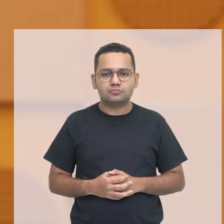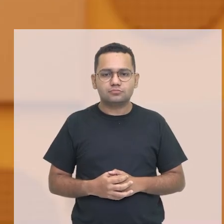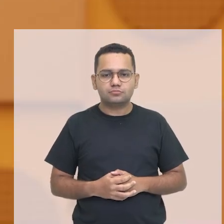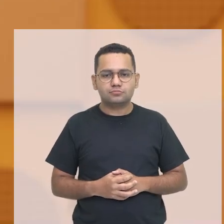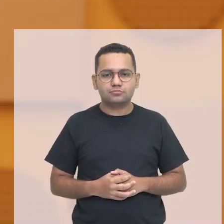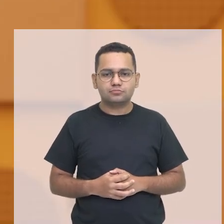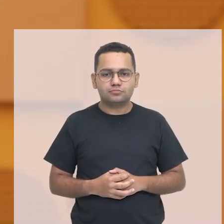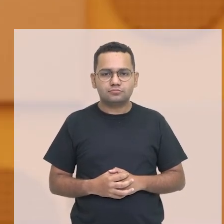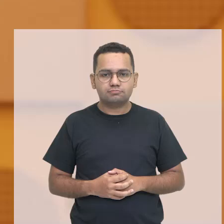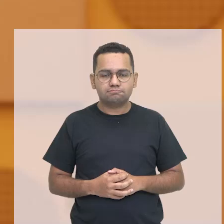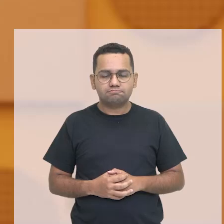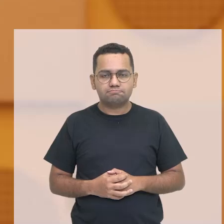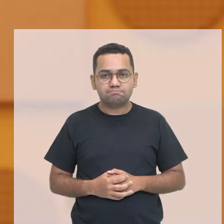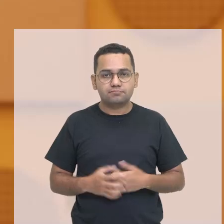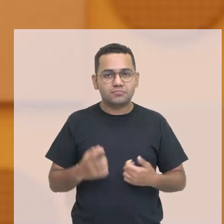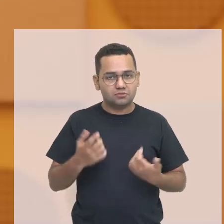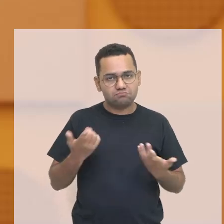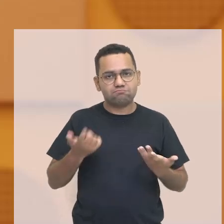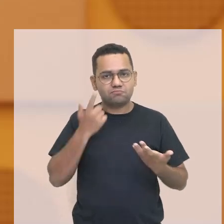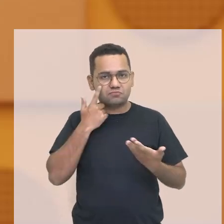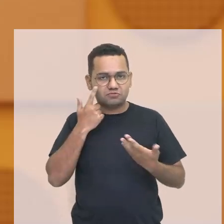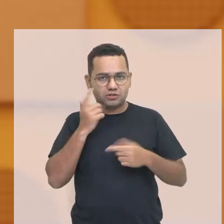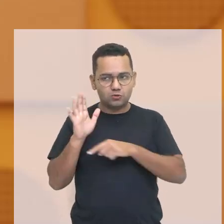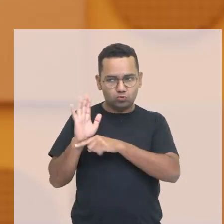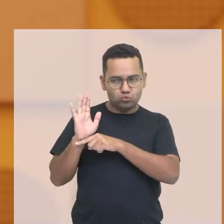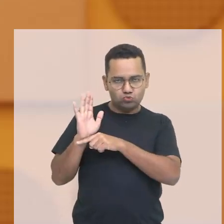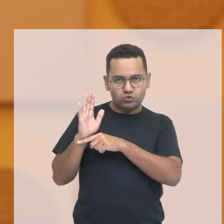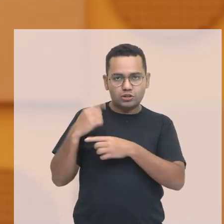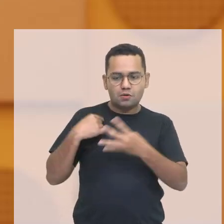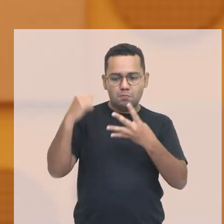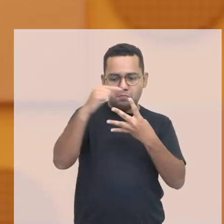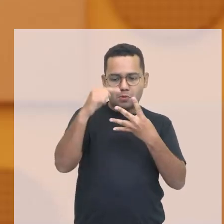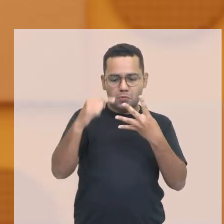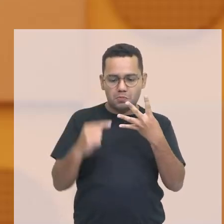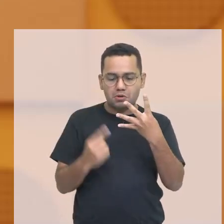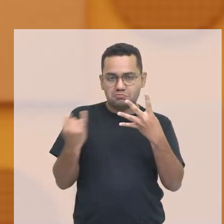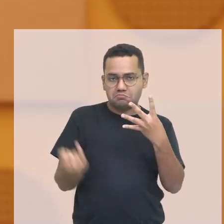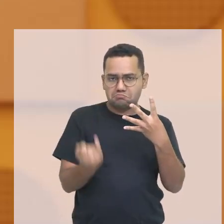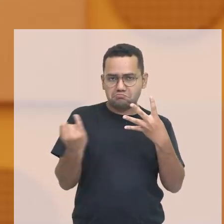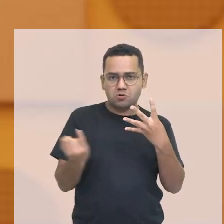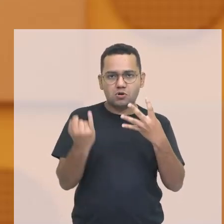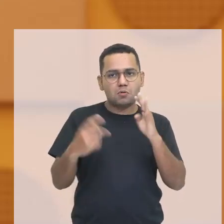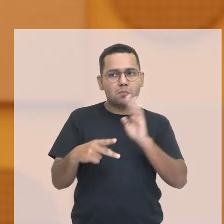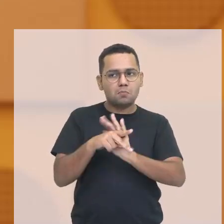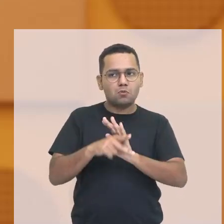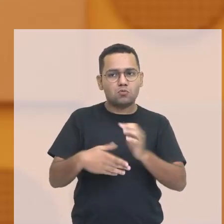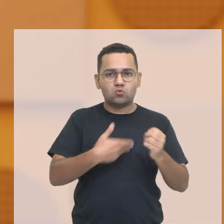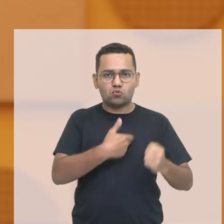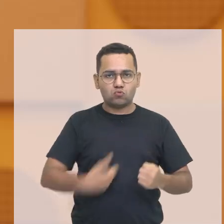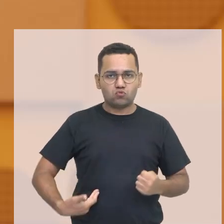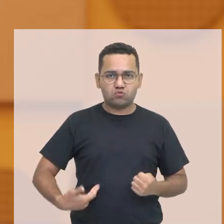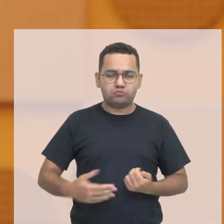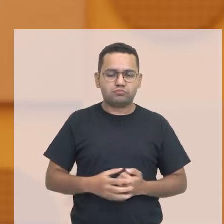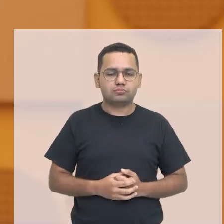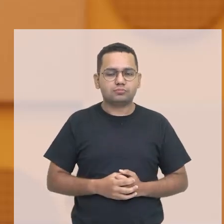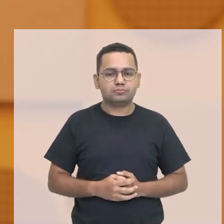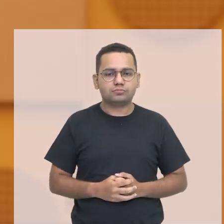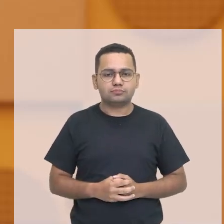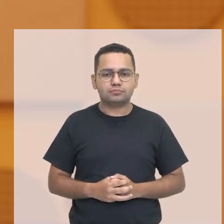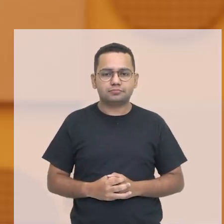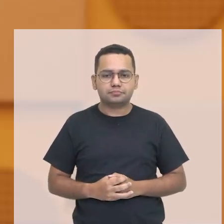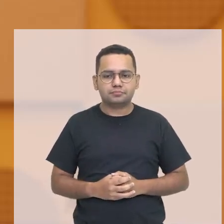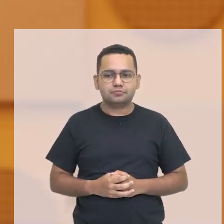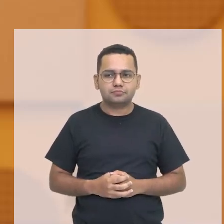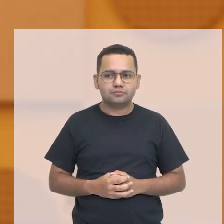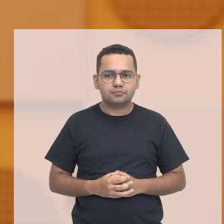Então, como vocês bem viram, trouxemos aqui 4 marcos, né, importantes durante o governo de Médici, né? E vocês observaram